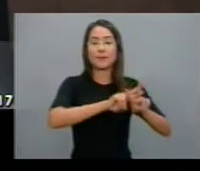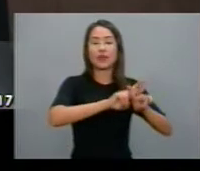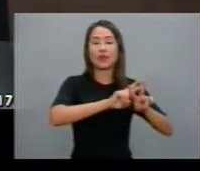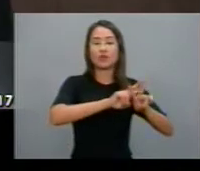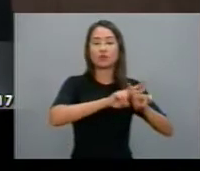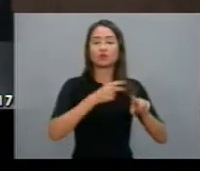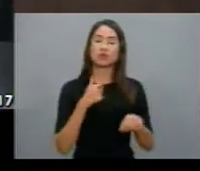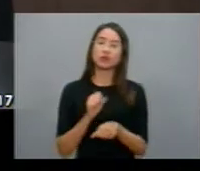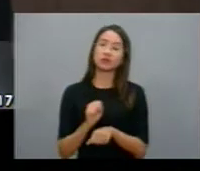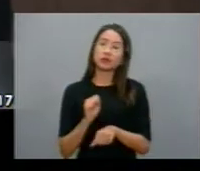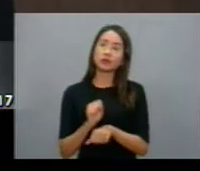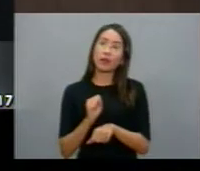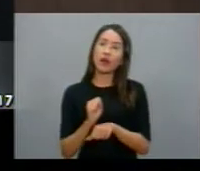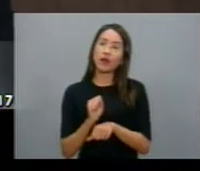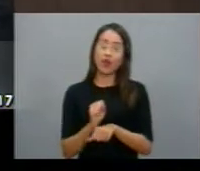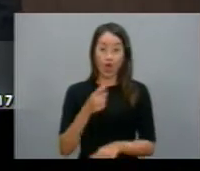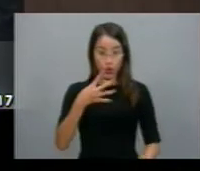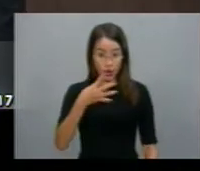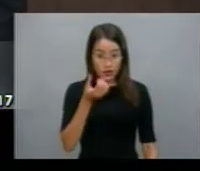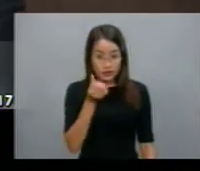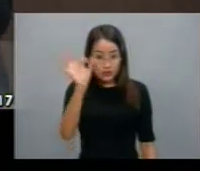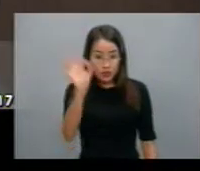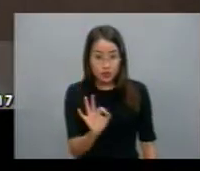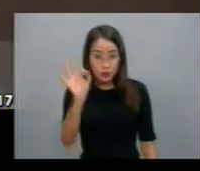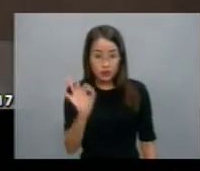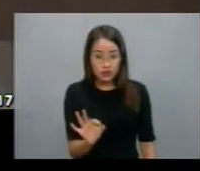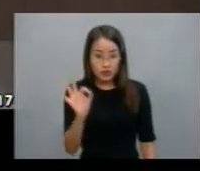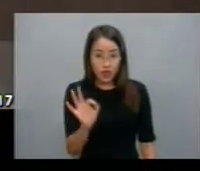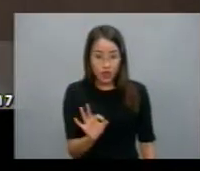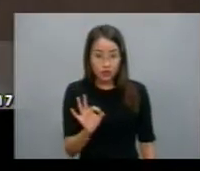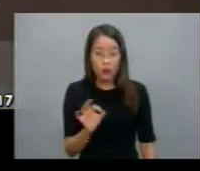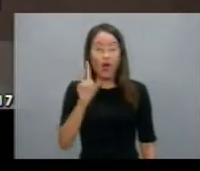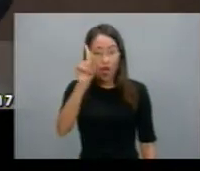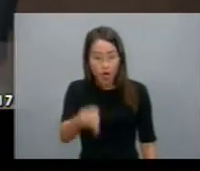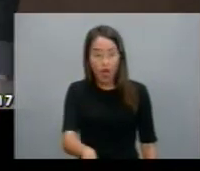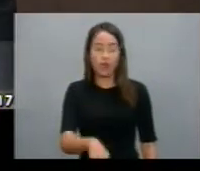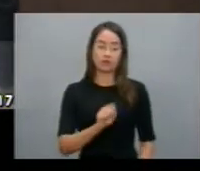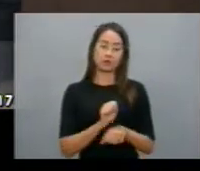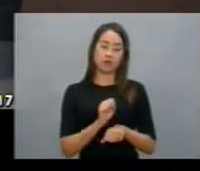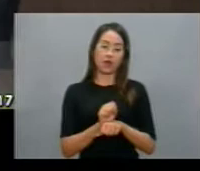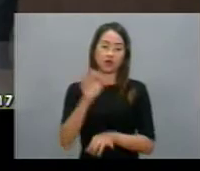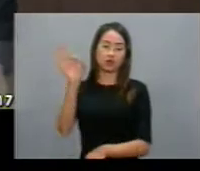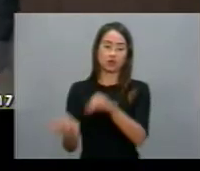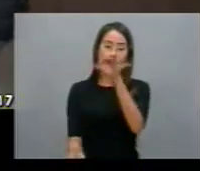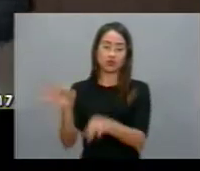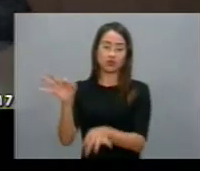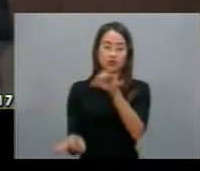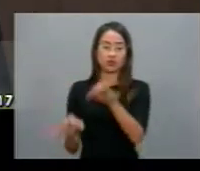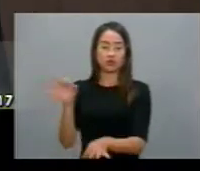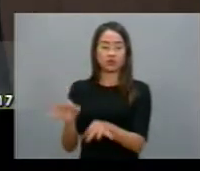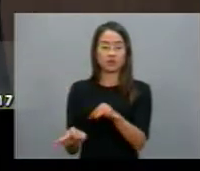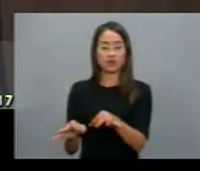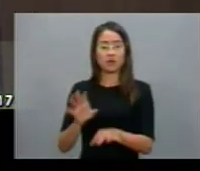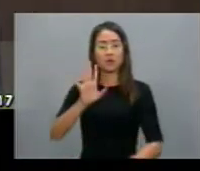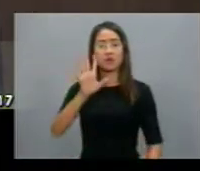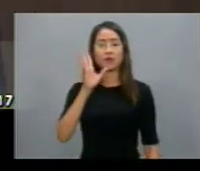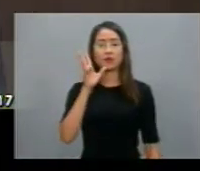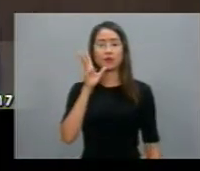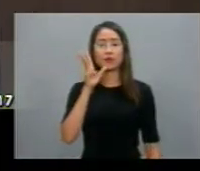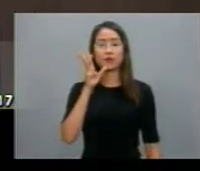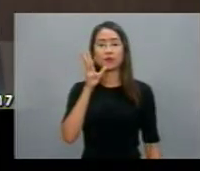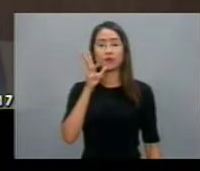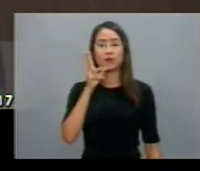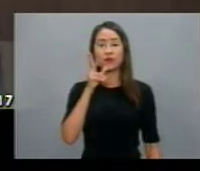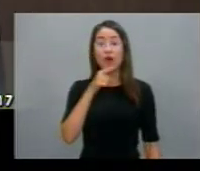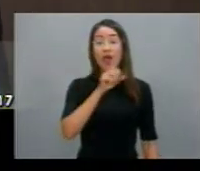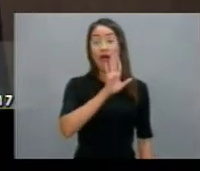provisório, mais de 46%, repito, são presos provisórios, acabam sendo recrutados por estas organizações que